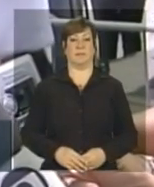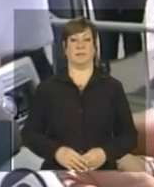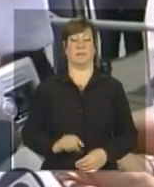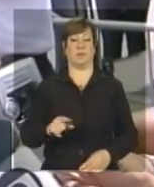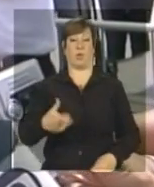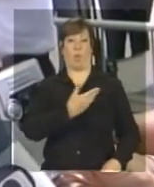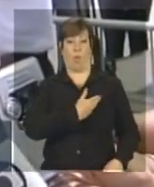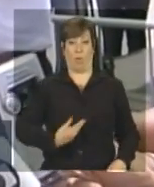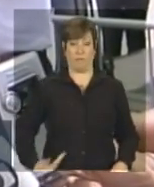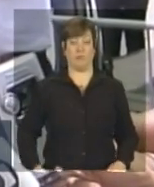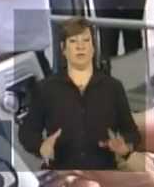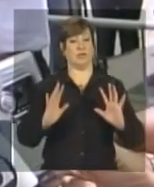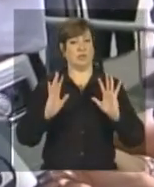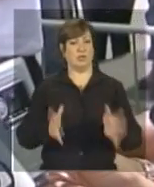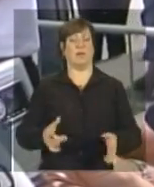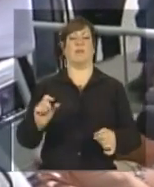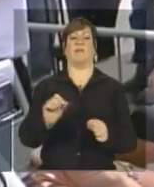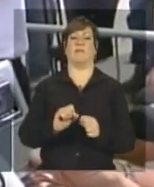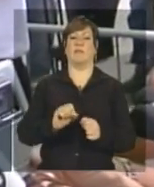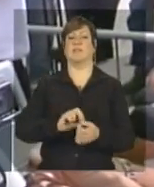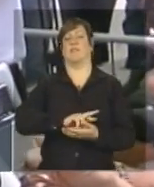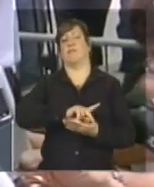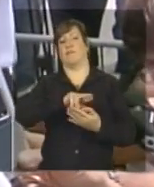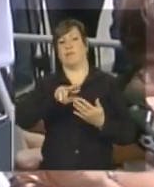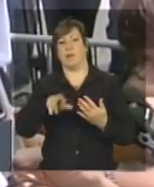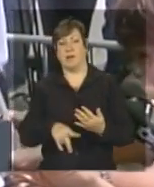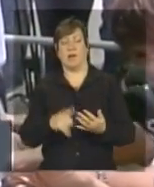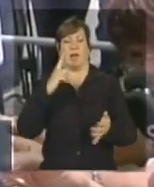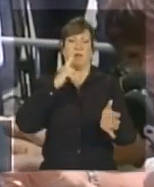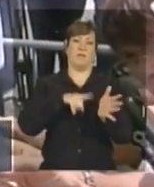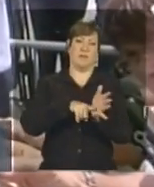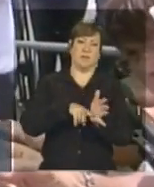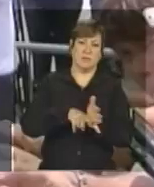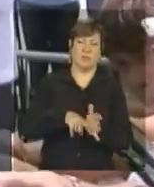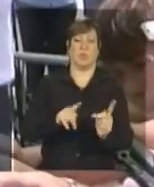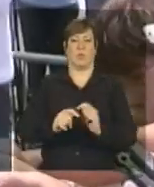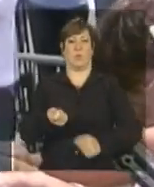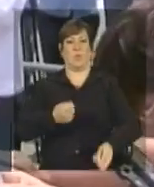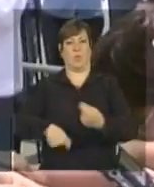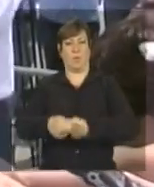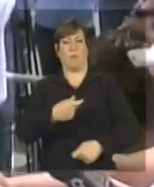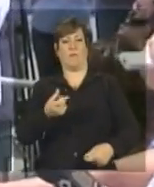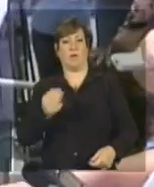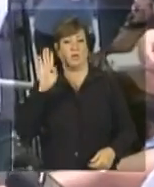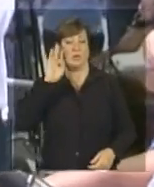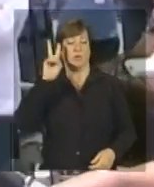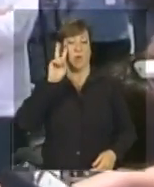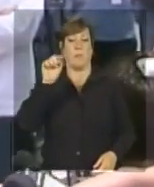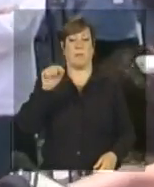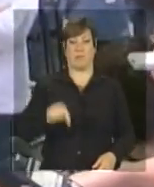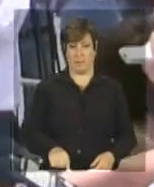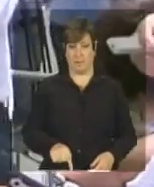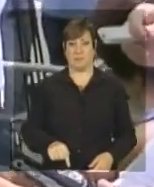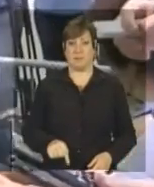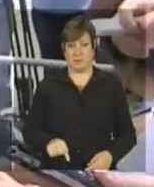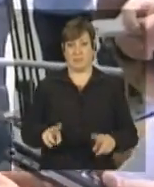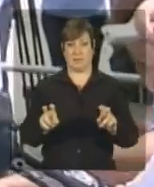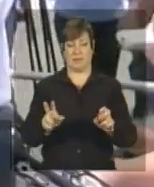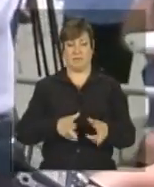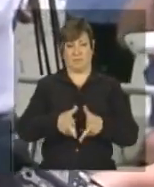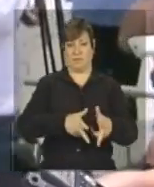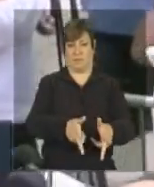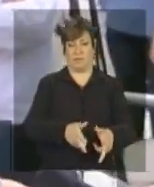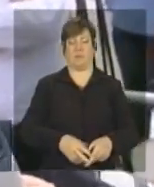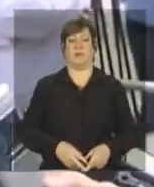O governo já fez várias avaliações econômico-financeiras sobre essa